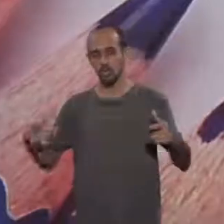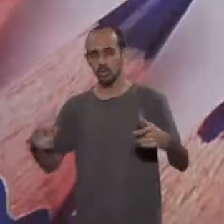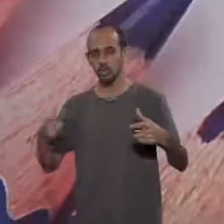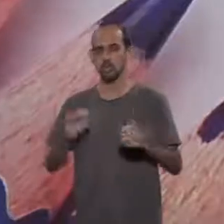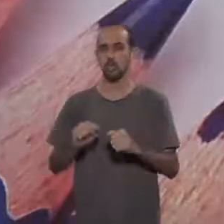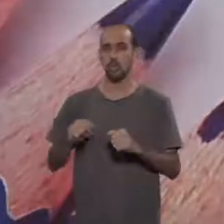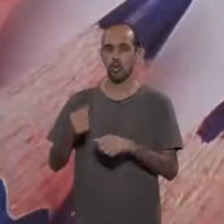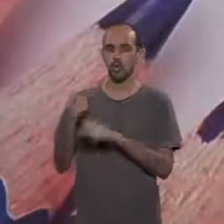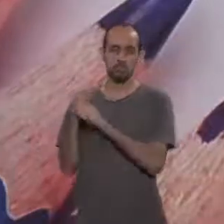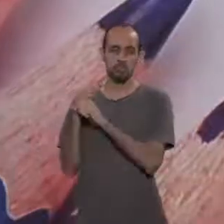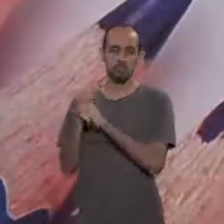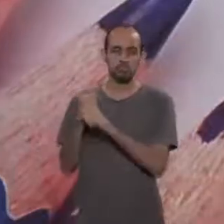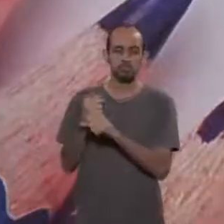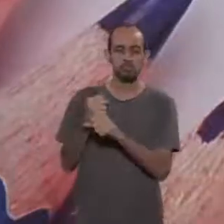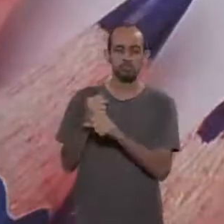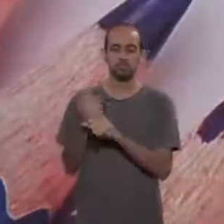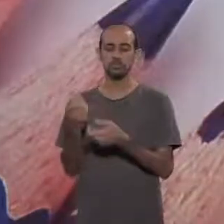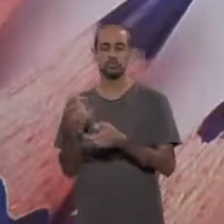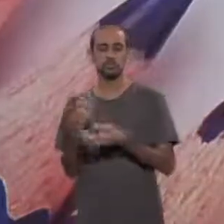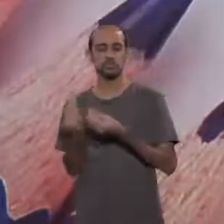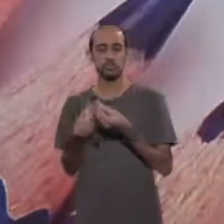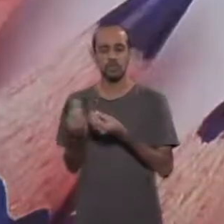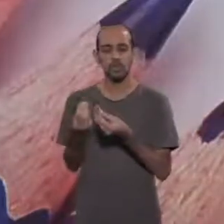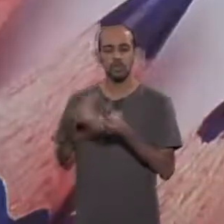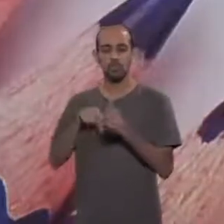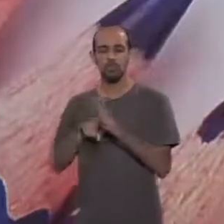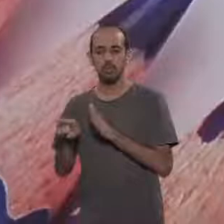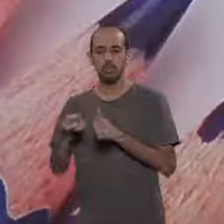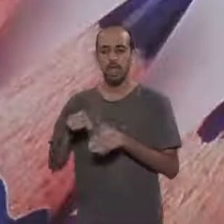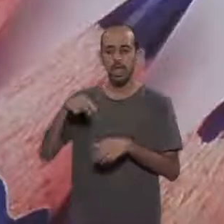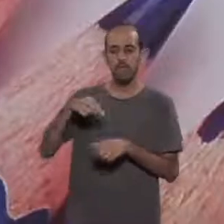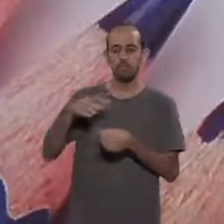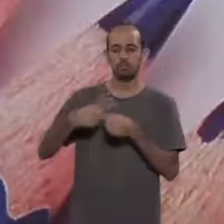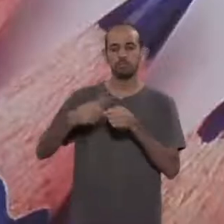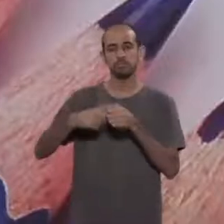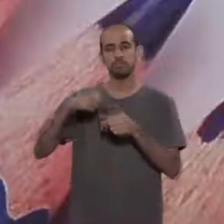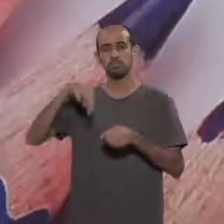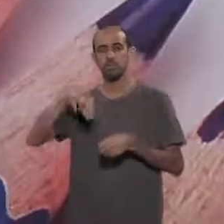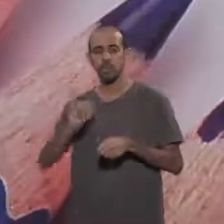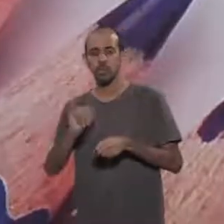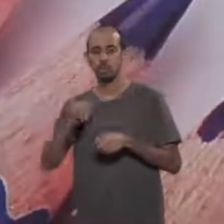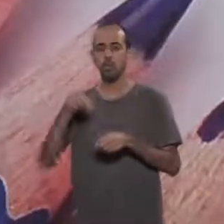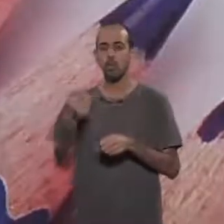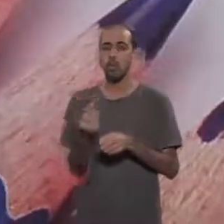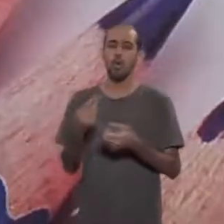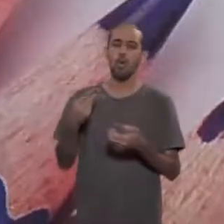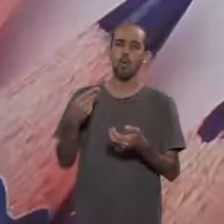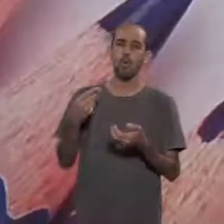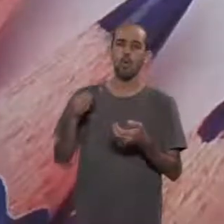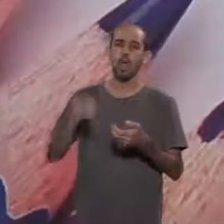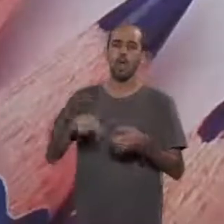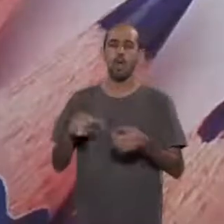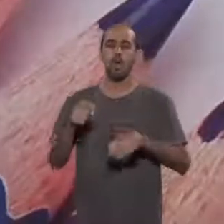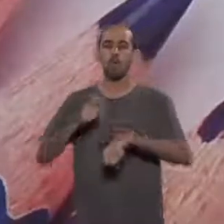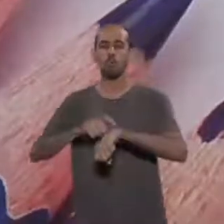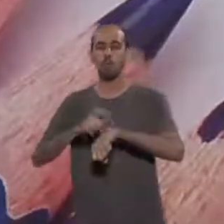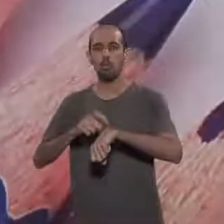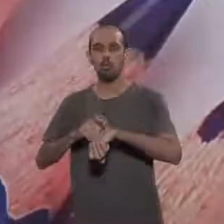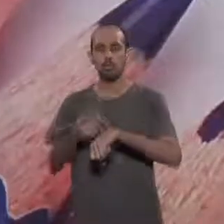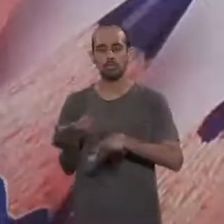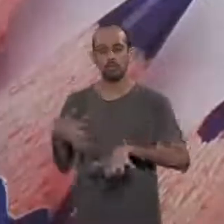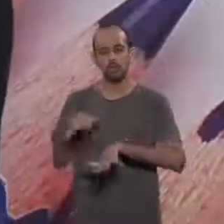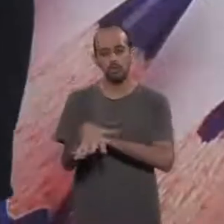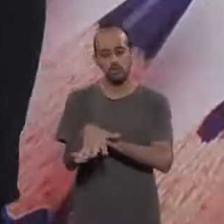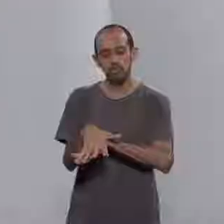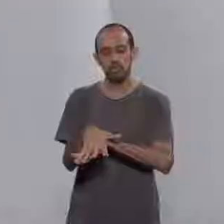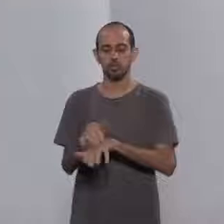aumentando nos últimos anos as crianças com deficiência no município ou é só uma questão da inclusão está sendo